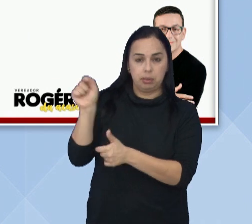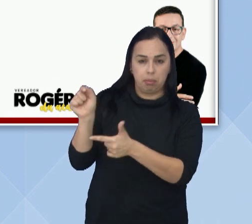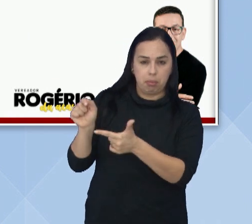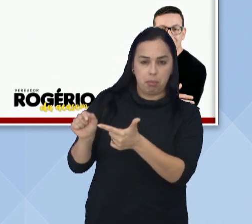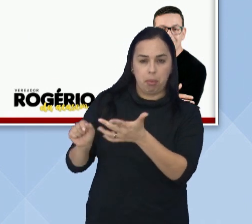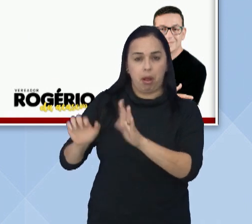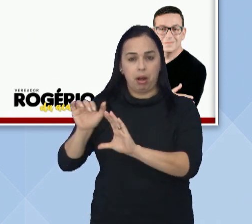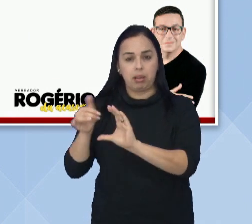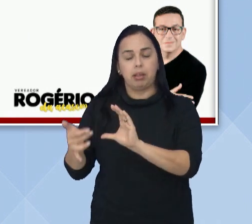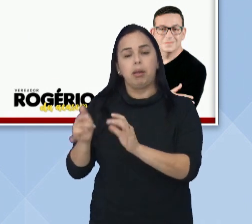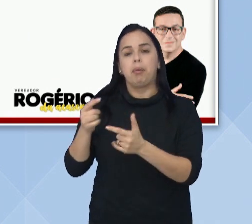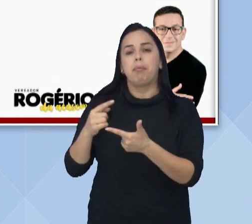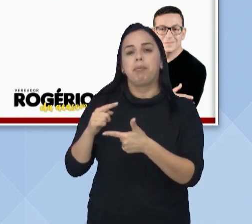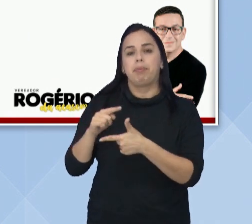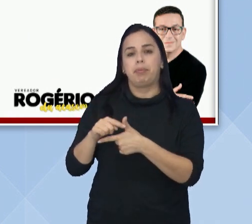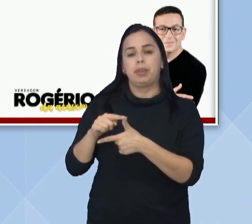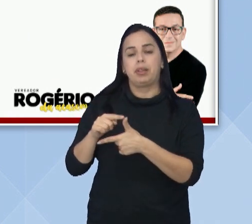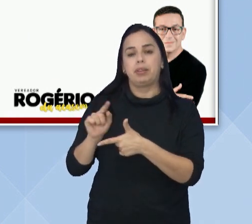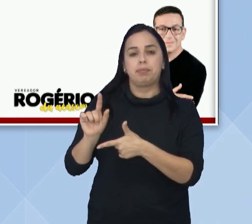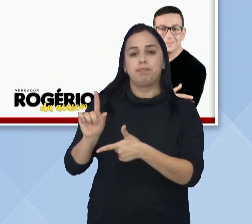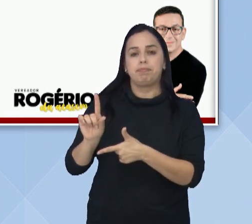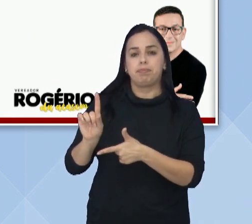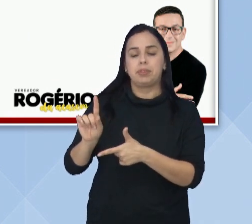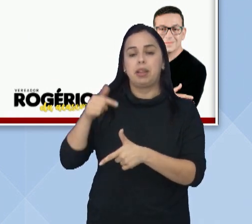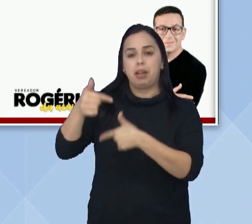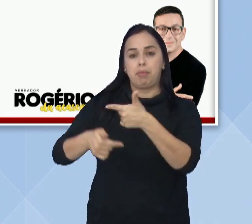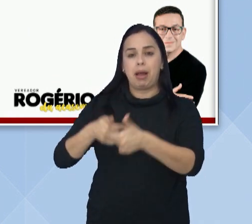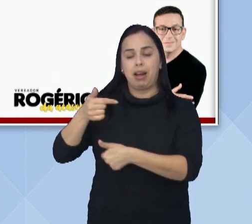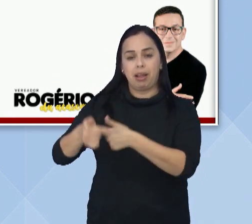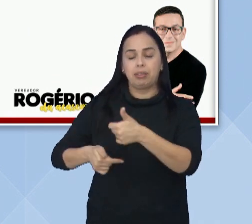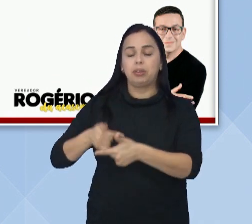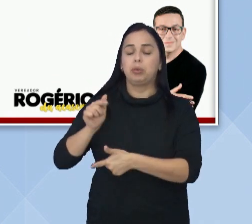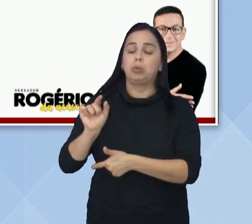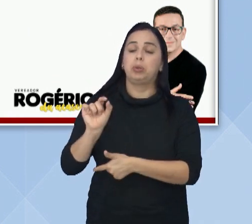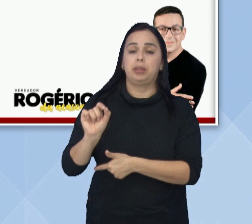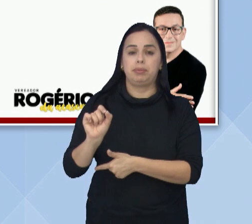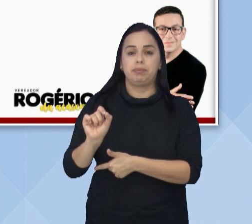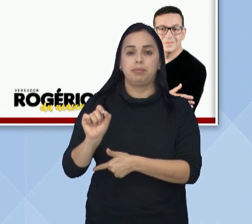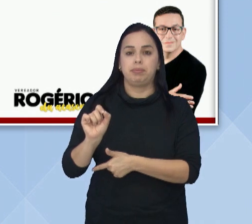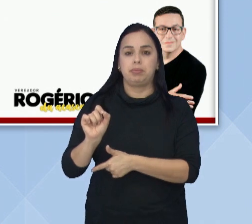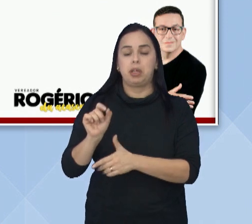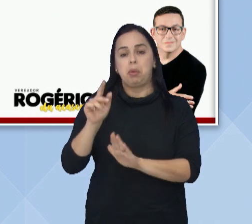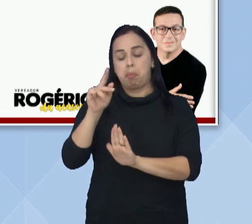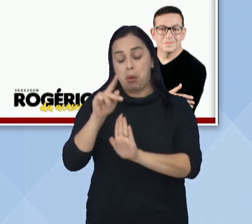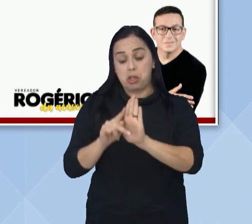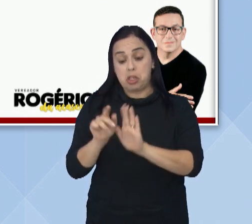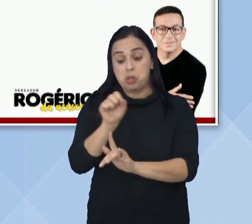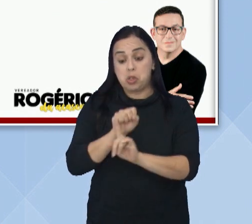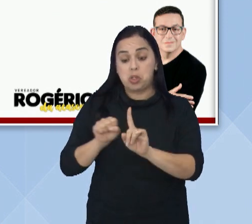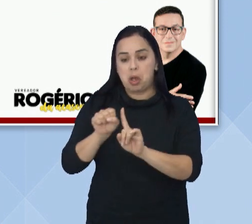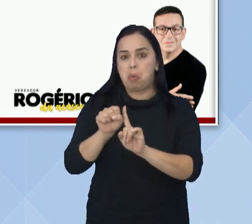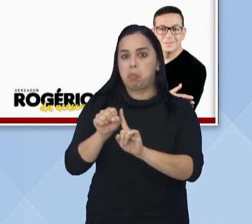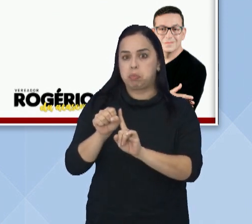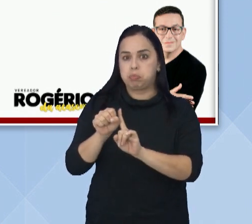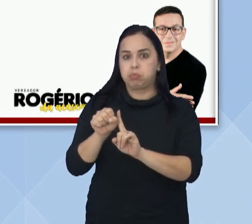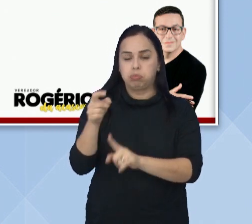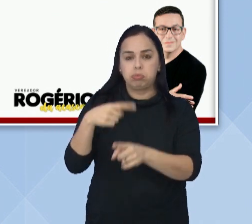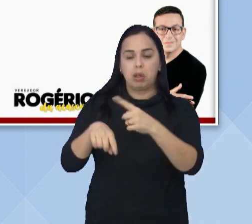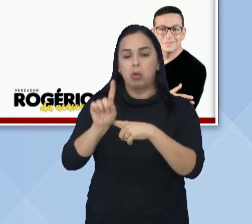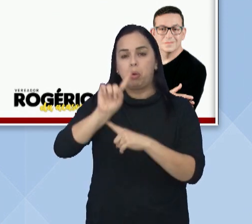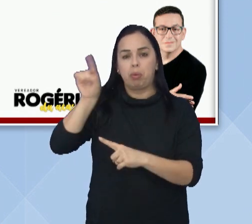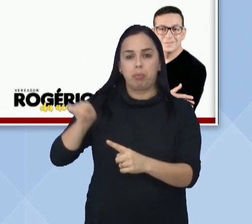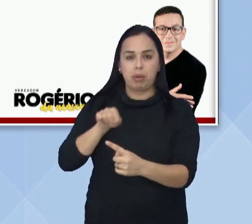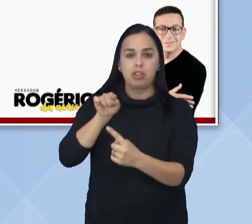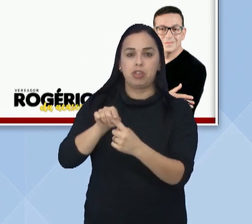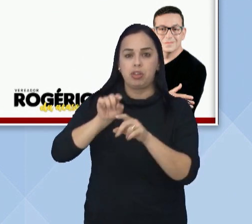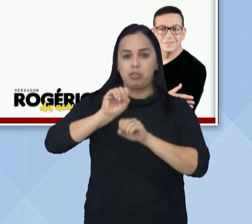finalidades precípuas, se destaca pelo desenvolvimento de projetos sociais com finalidade